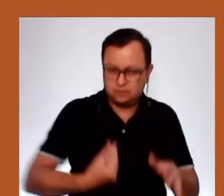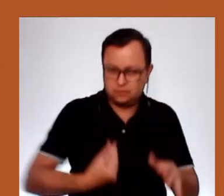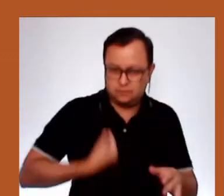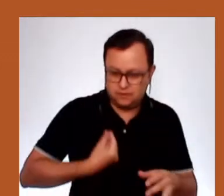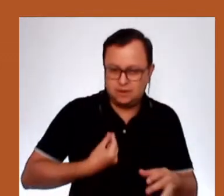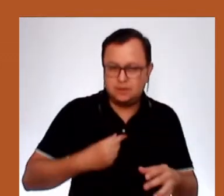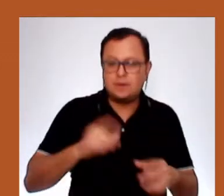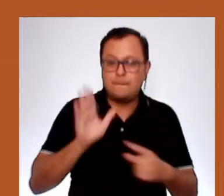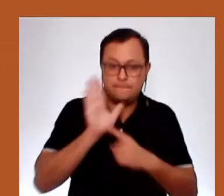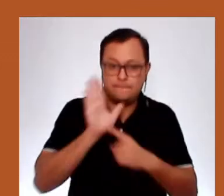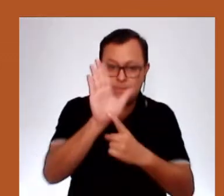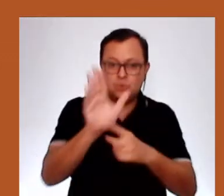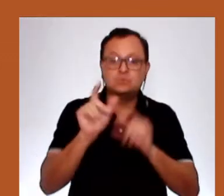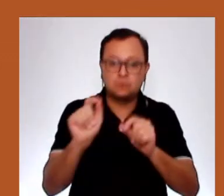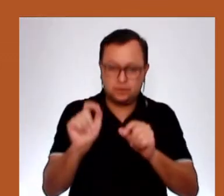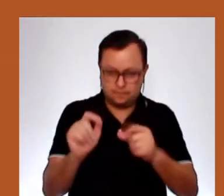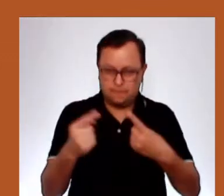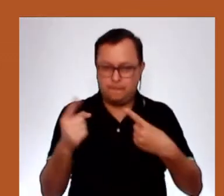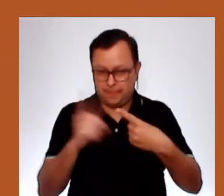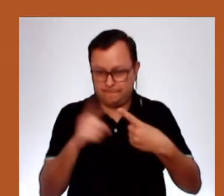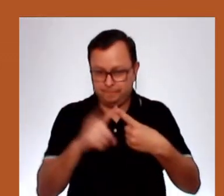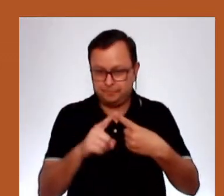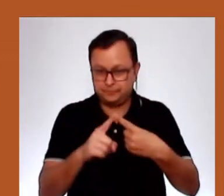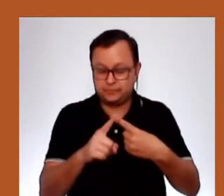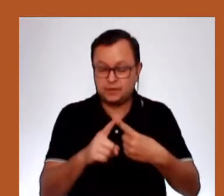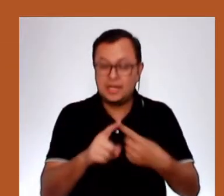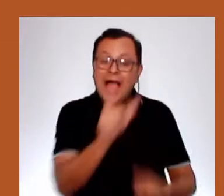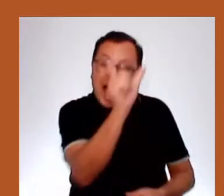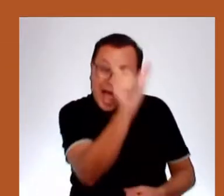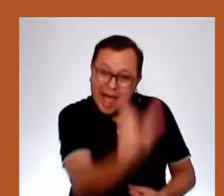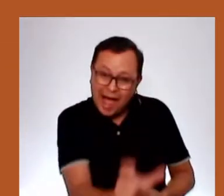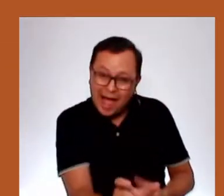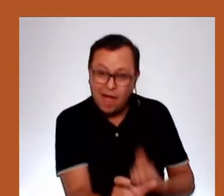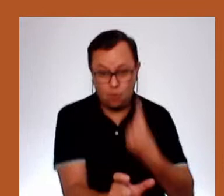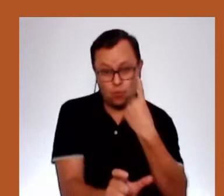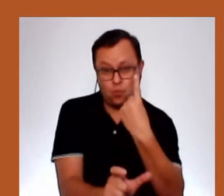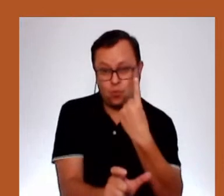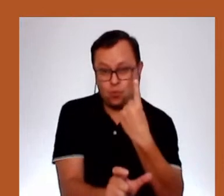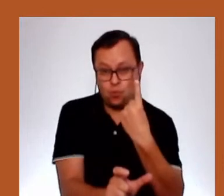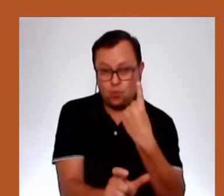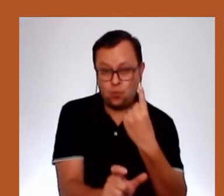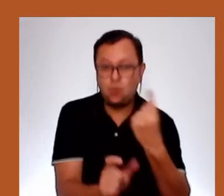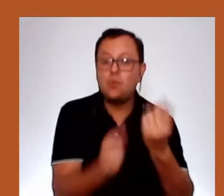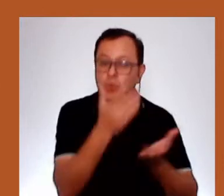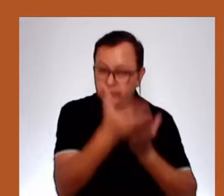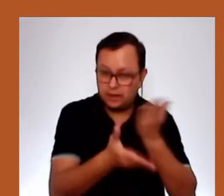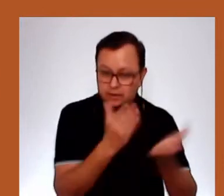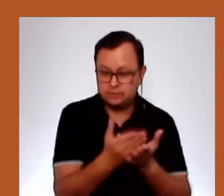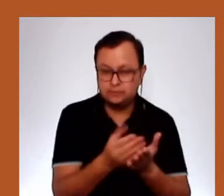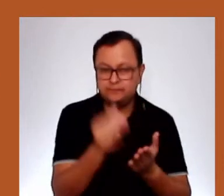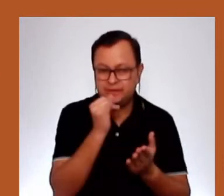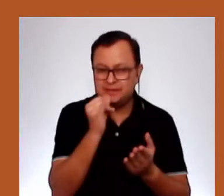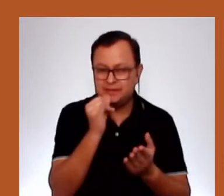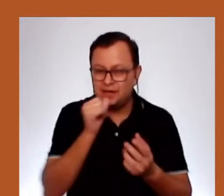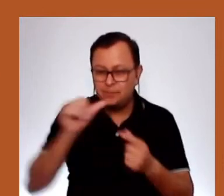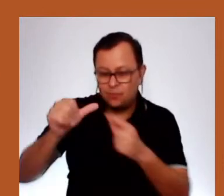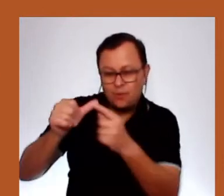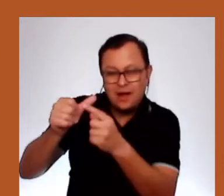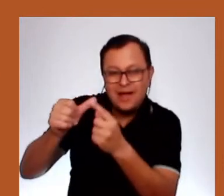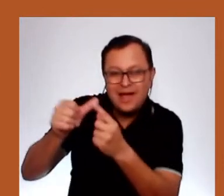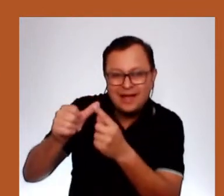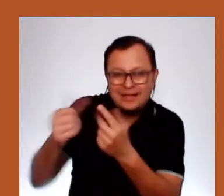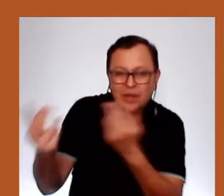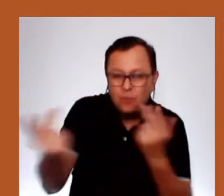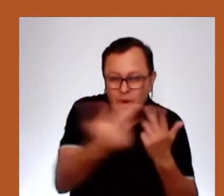né? Em primeiro lugar, a individualização do cuidado. Não existem duas digitais iguais, ou seja, não existem duas